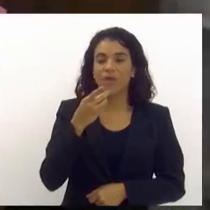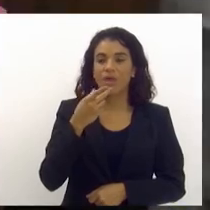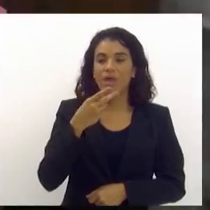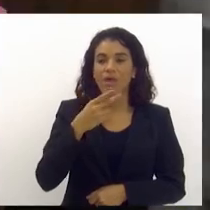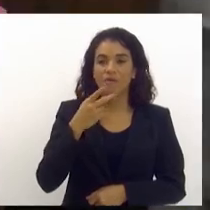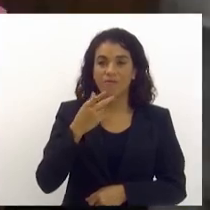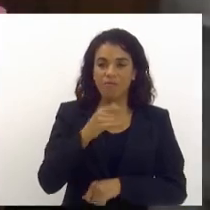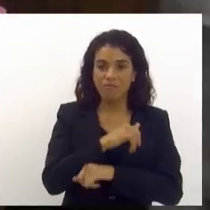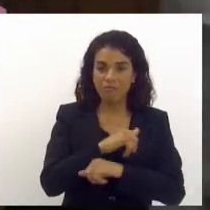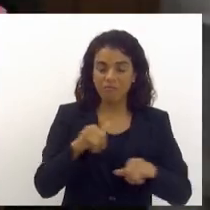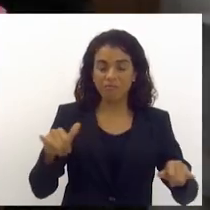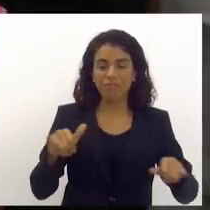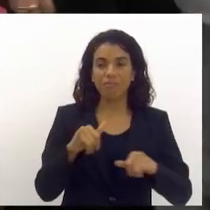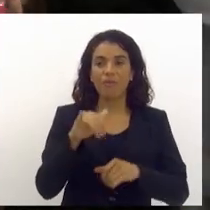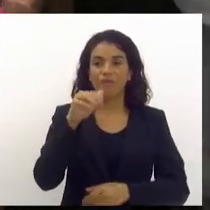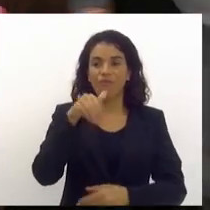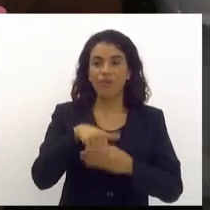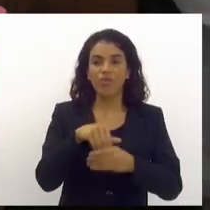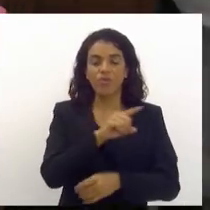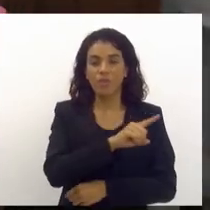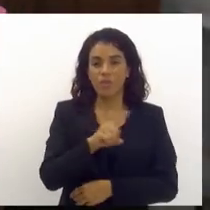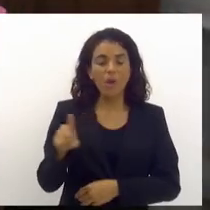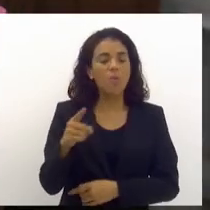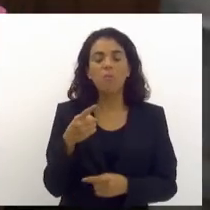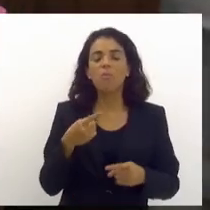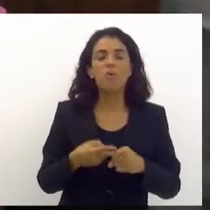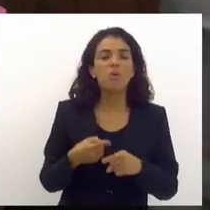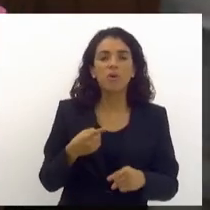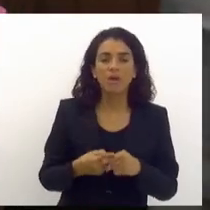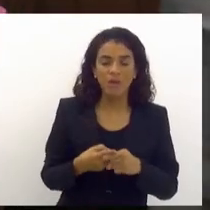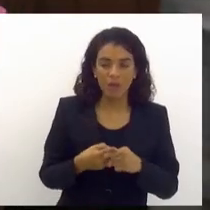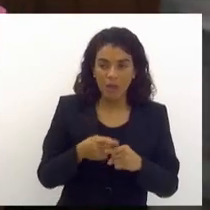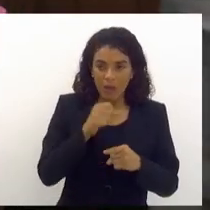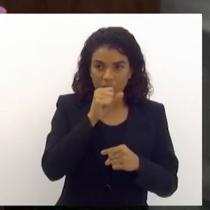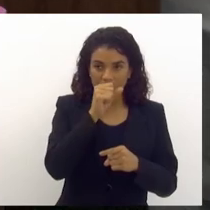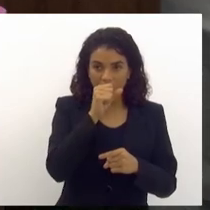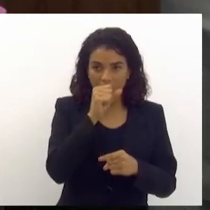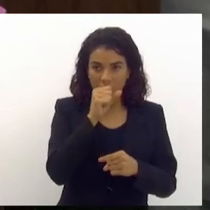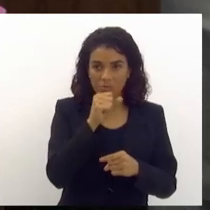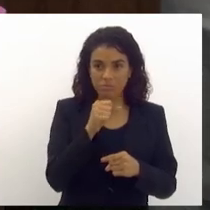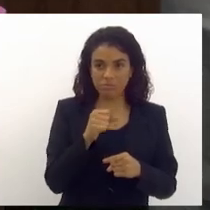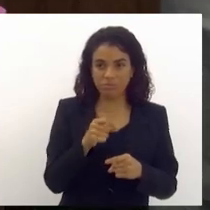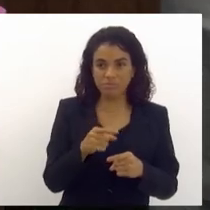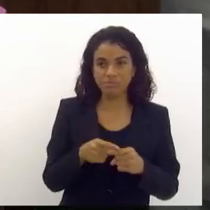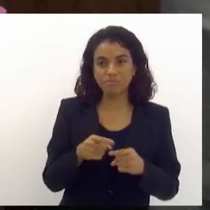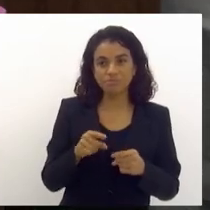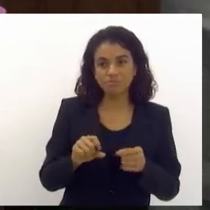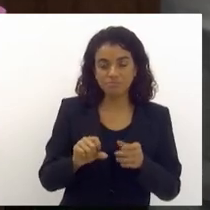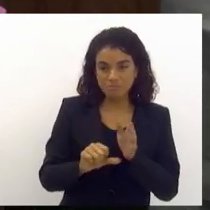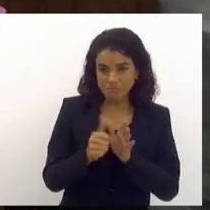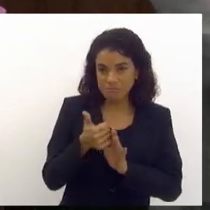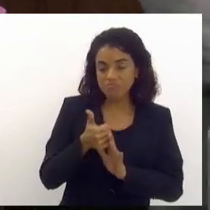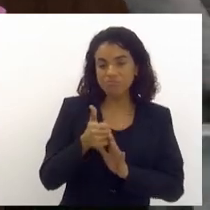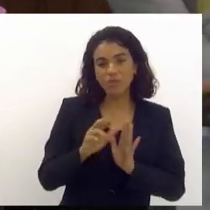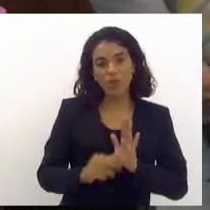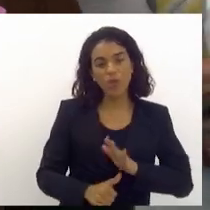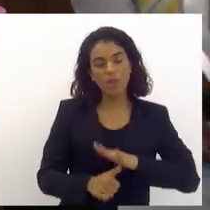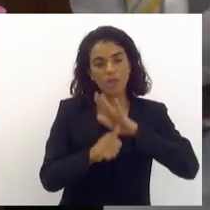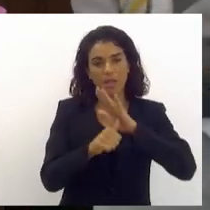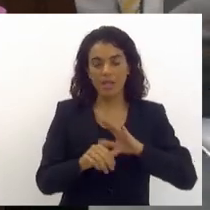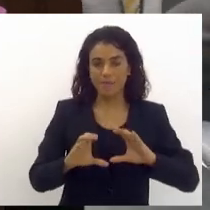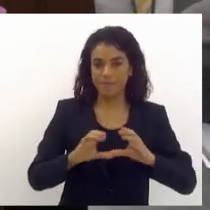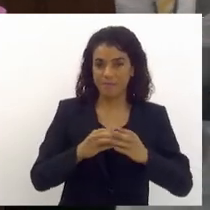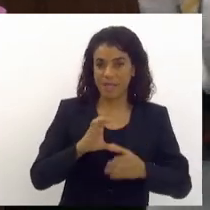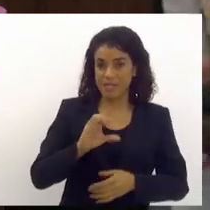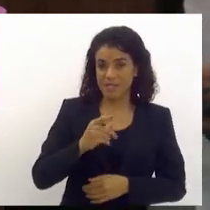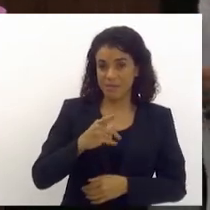PSOL e vou ser muito objetivo em dizer por quê. Eu, desde que presidi a CPI do Rio Previdência, entendi